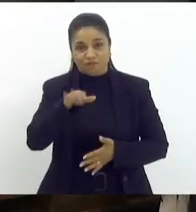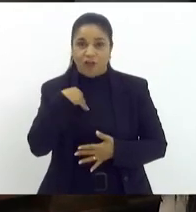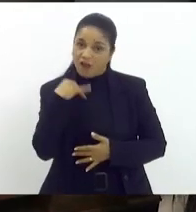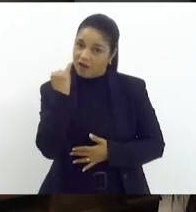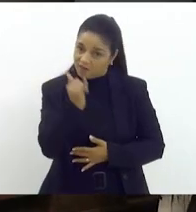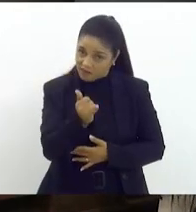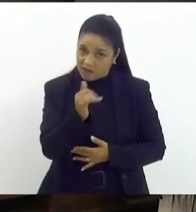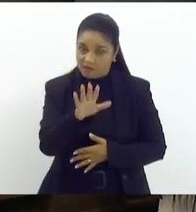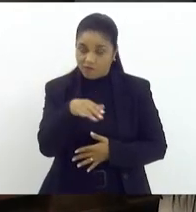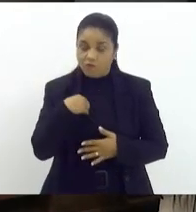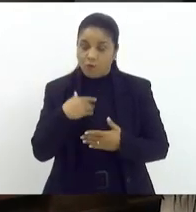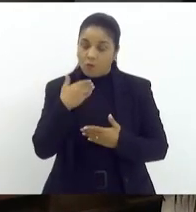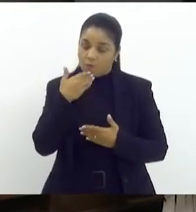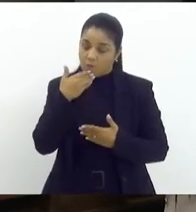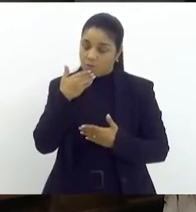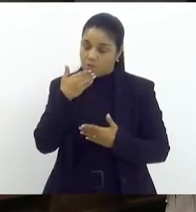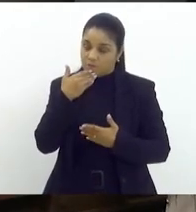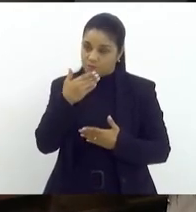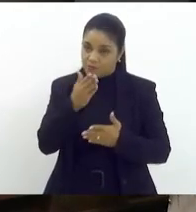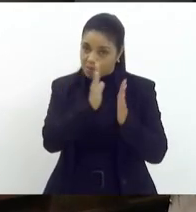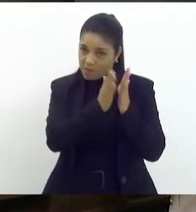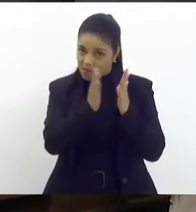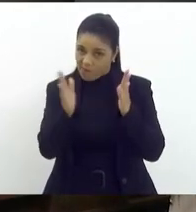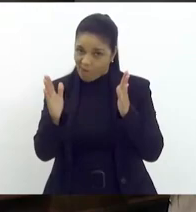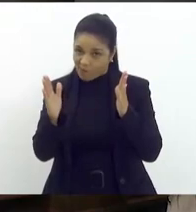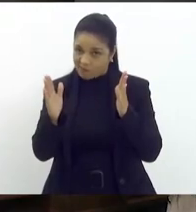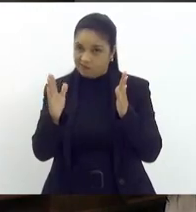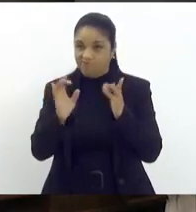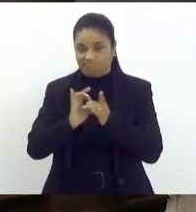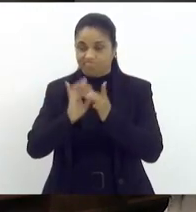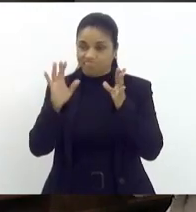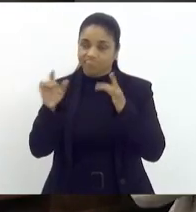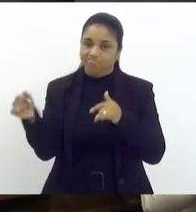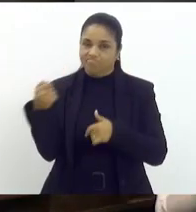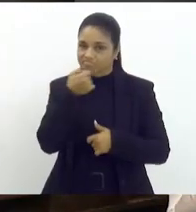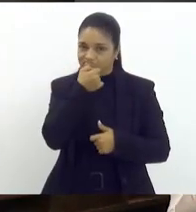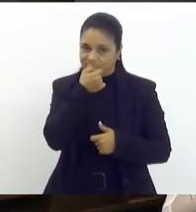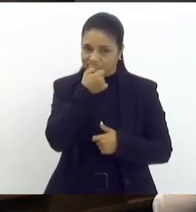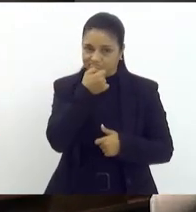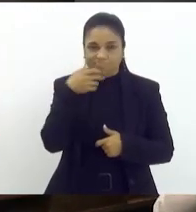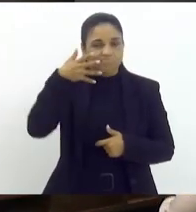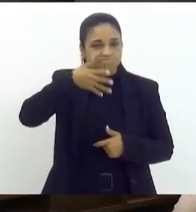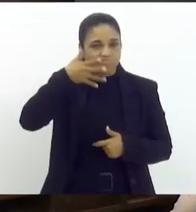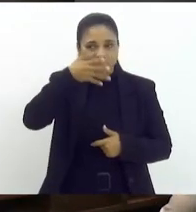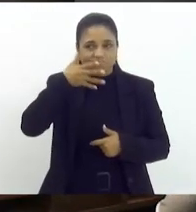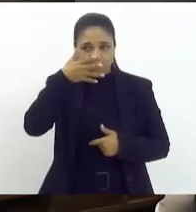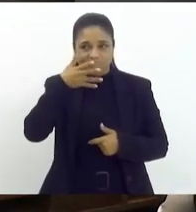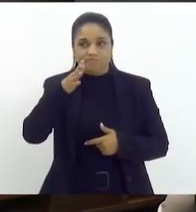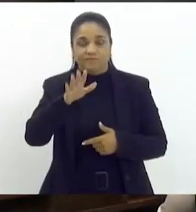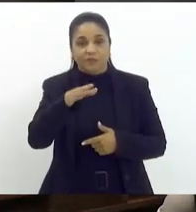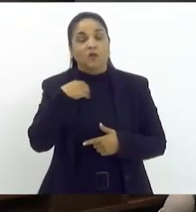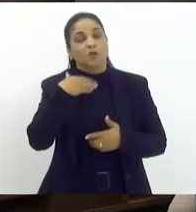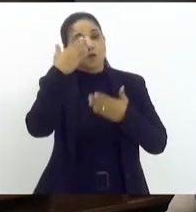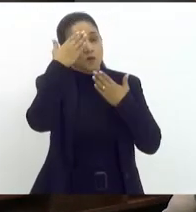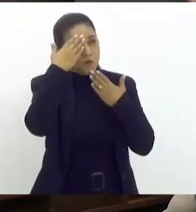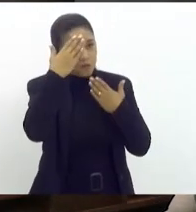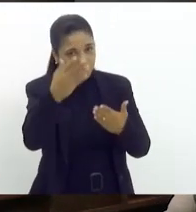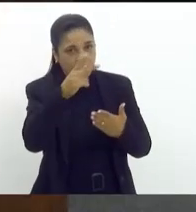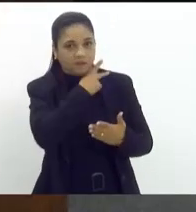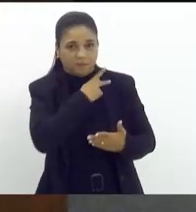vou conceder vossa excelência pela ordem e aí pode fazer sua explanação obrigado